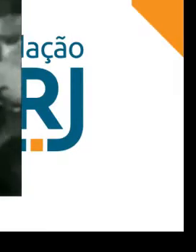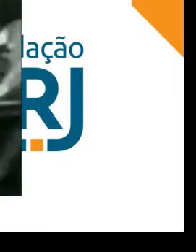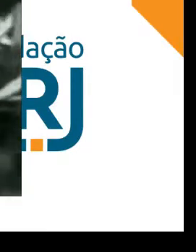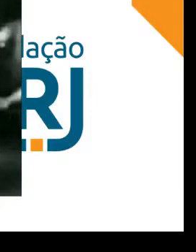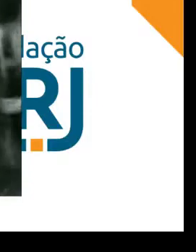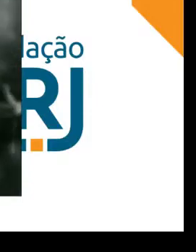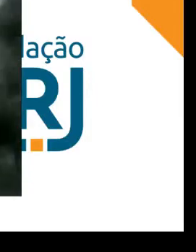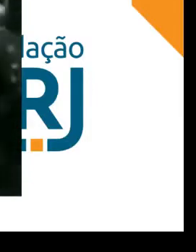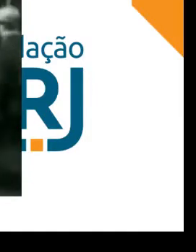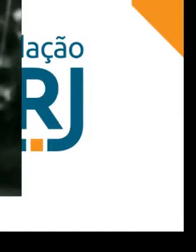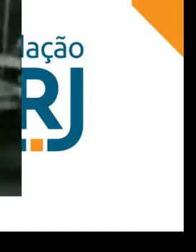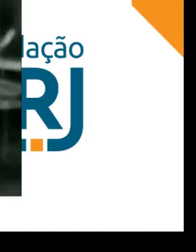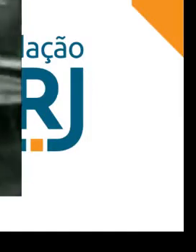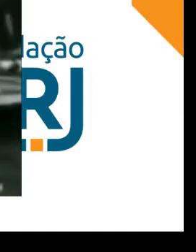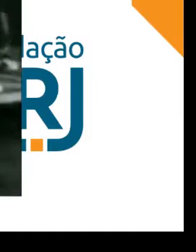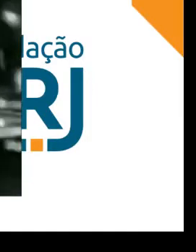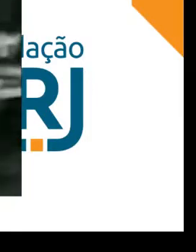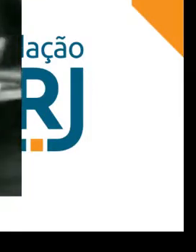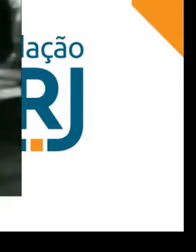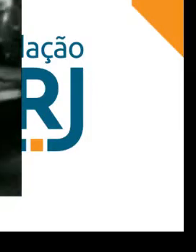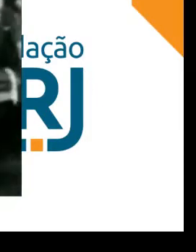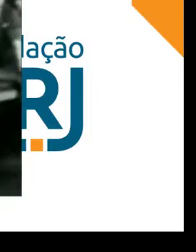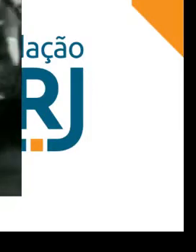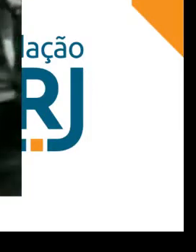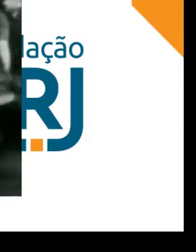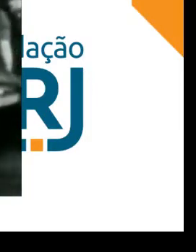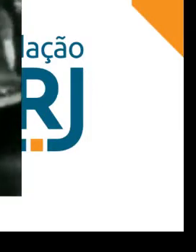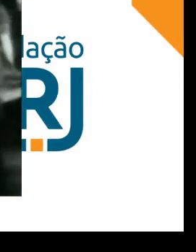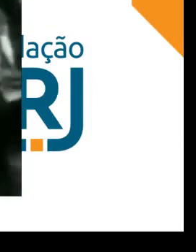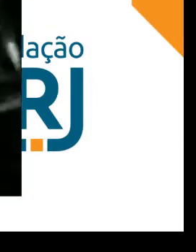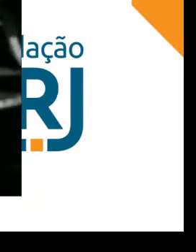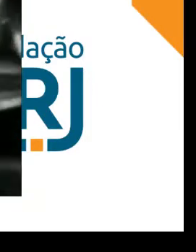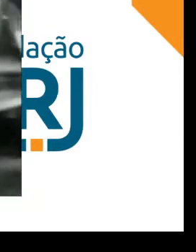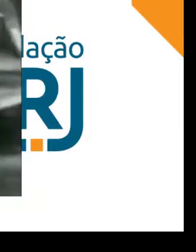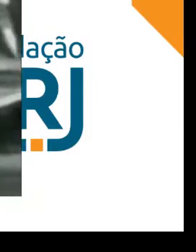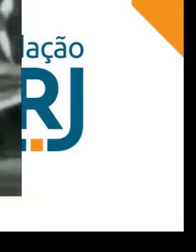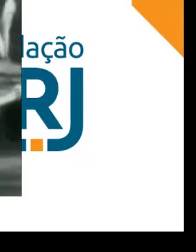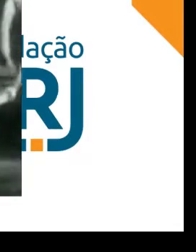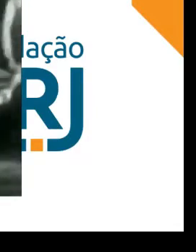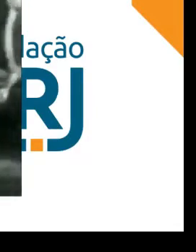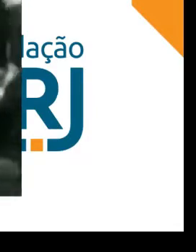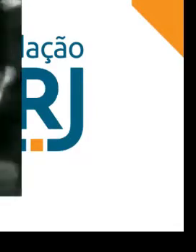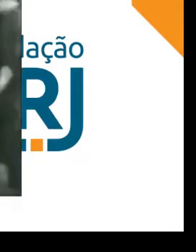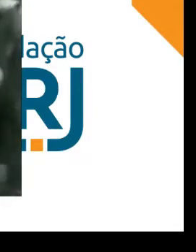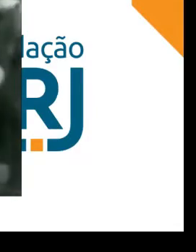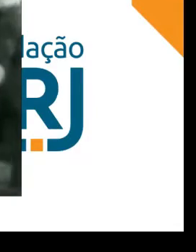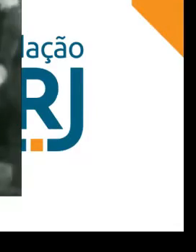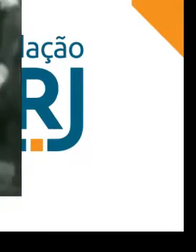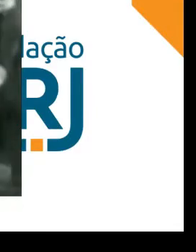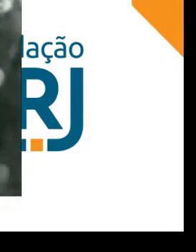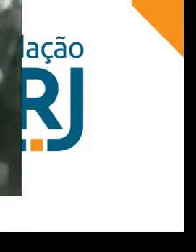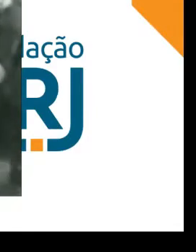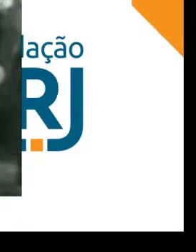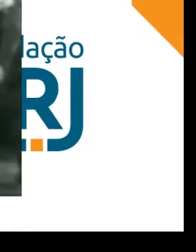Os mais respeitados eram os detentores de uma combinação de força física e competência que levara anos a adquirir: caldeireiros,